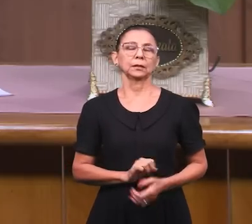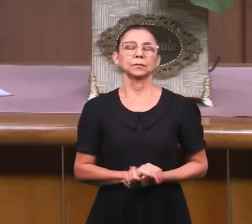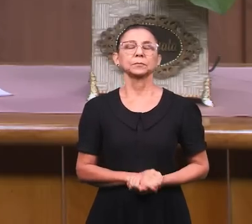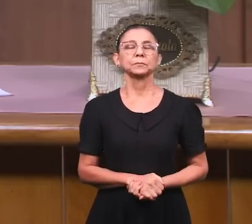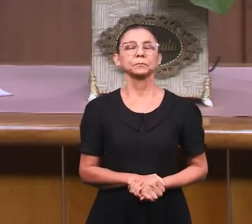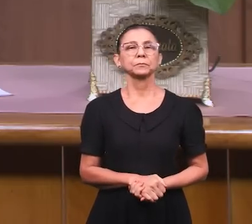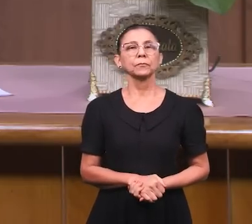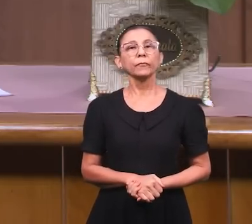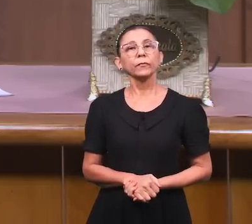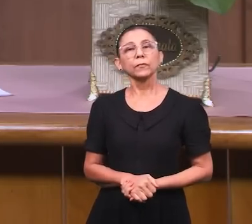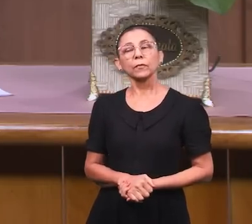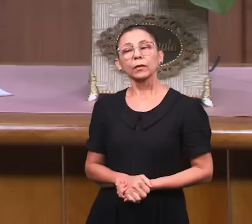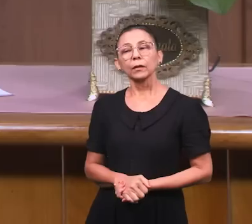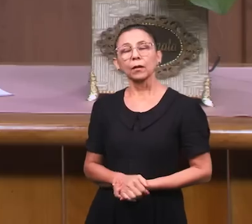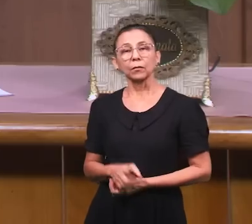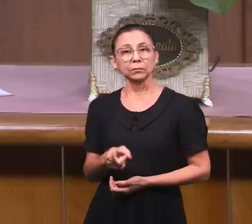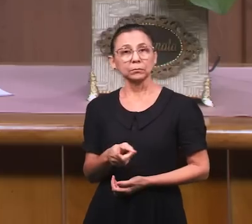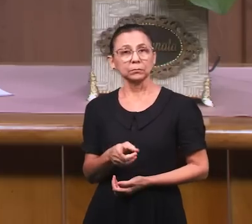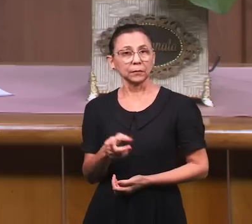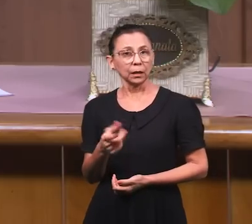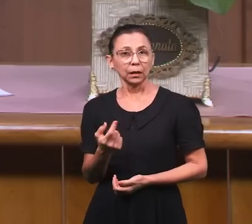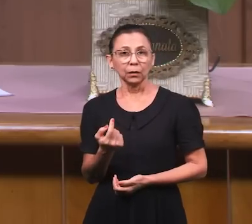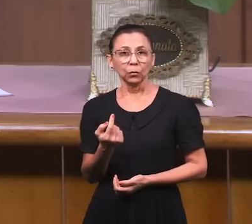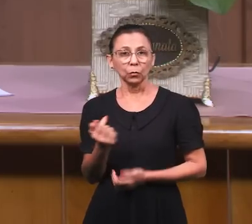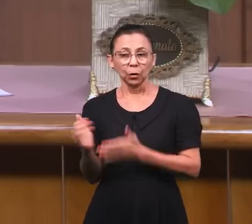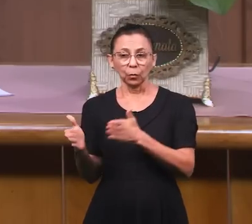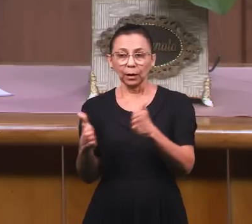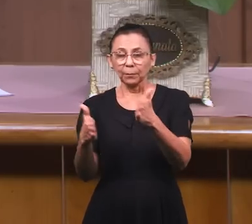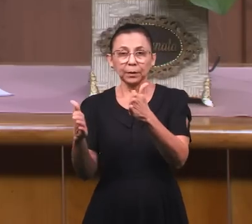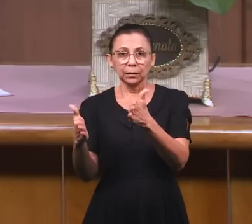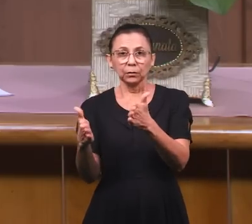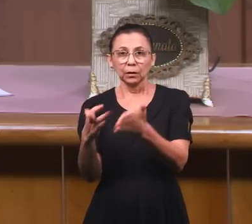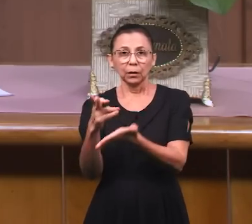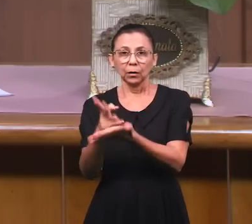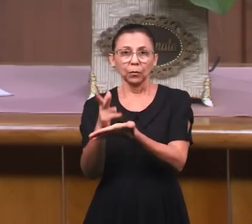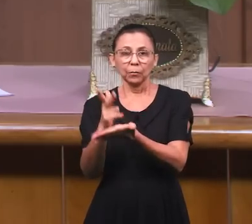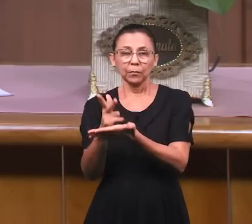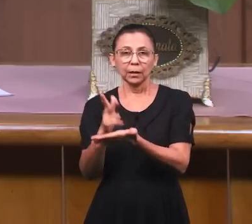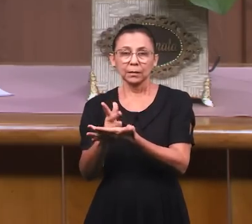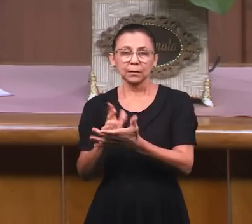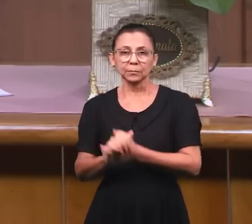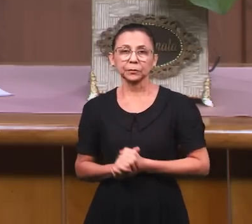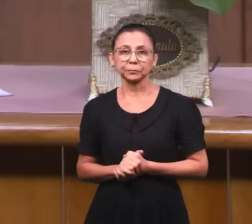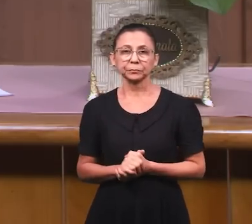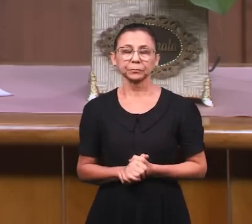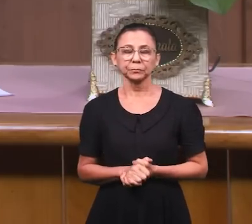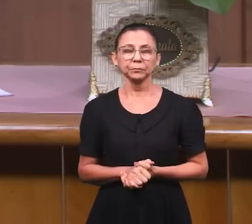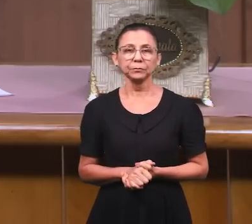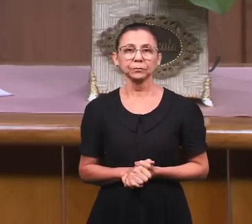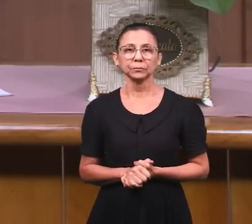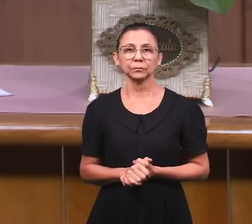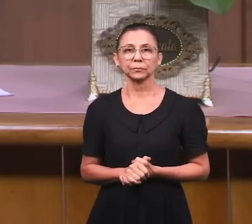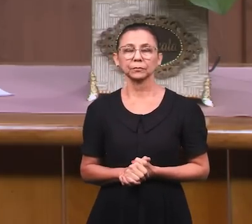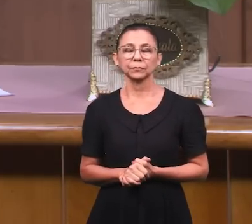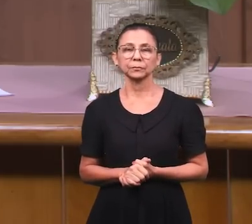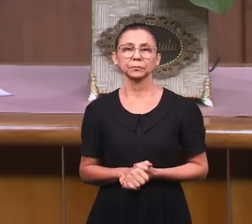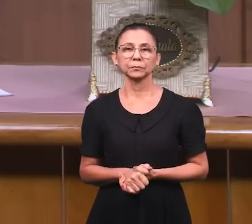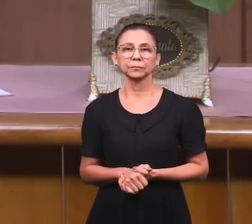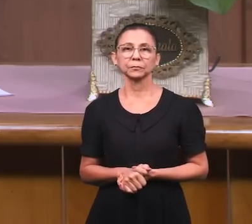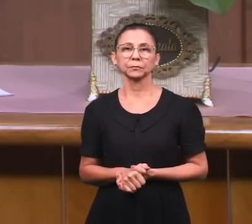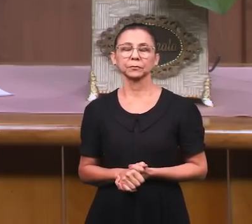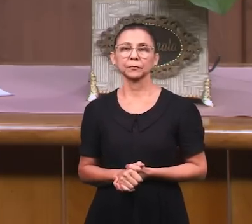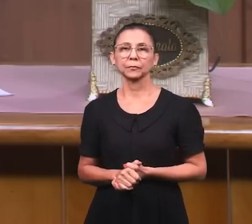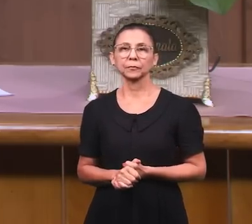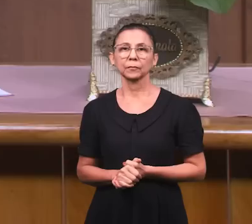o mesmo caminho, Jesus estava mostrando que esse caminho é único para todos os homens, porque todos pecaram e